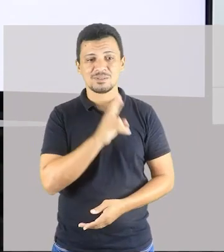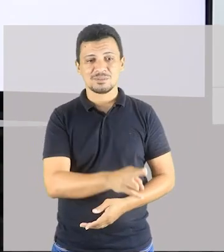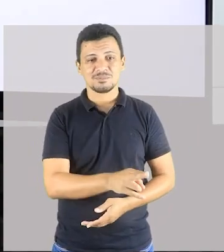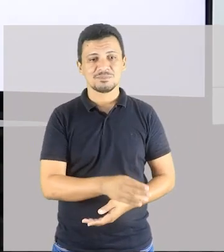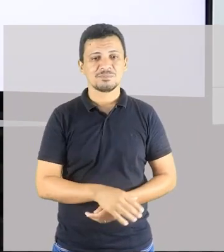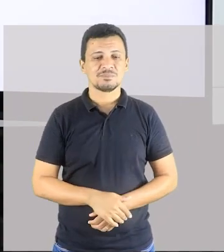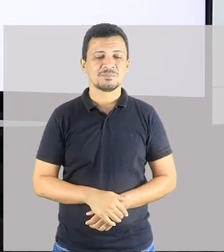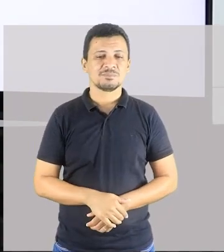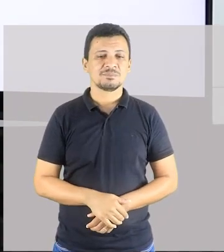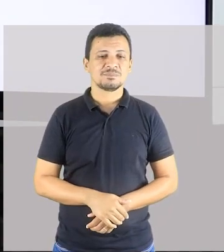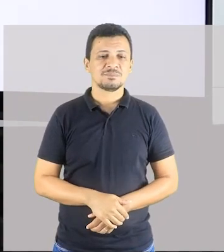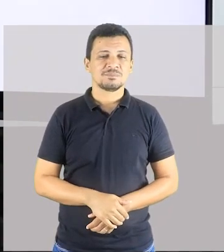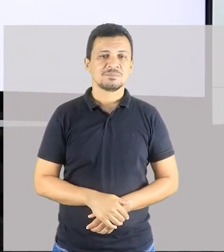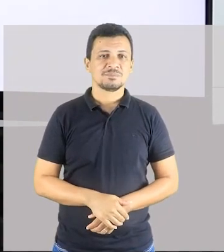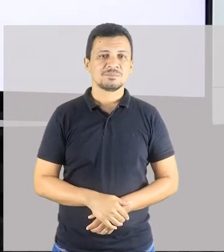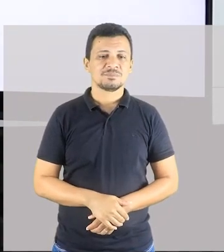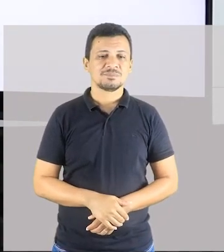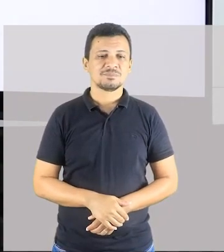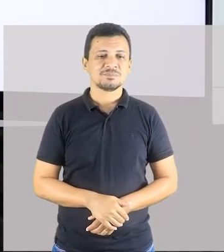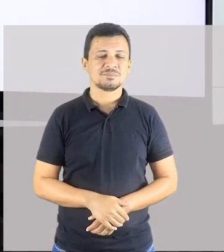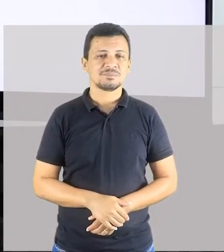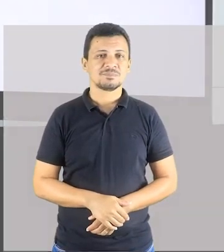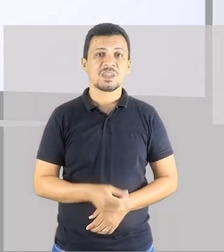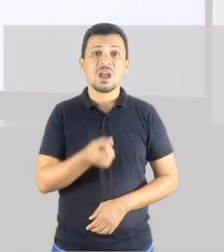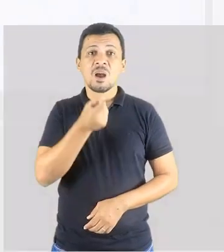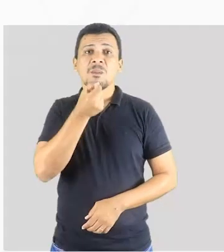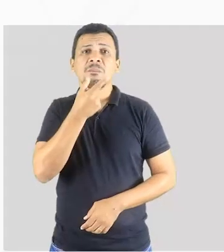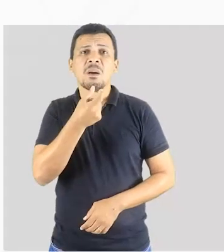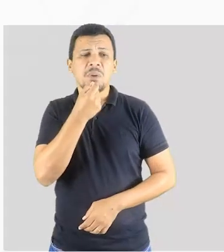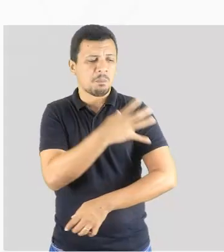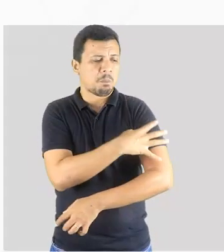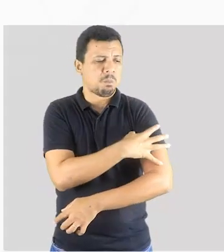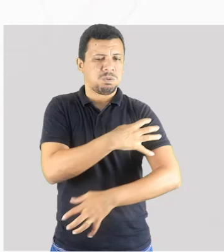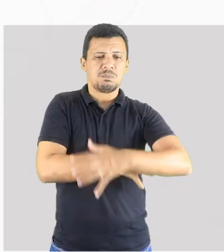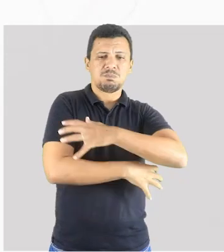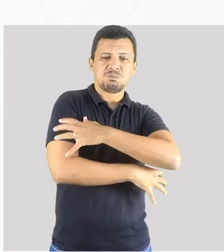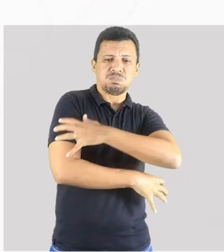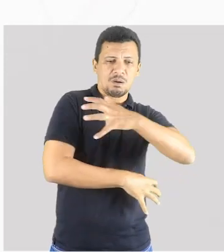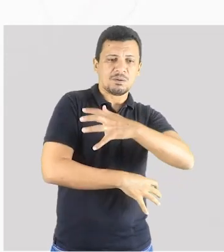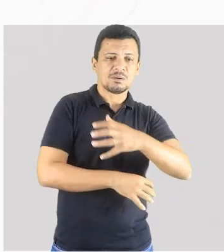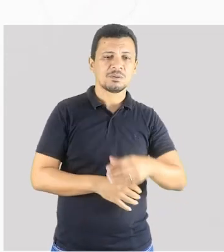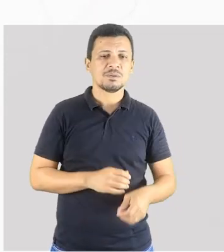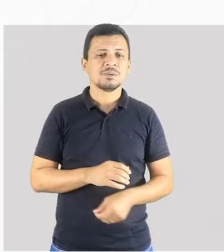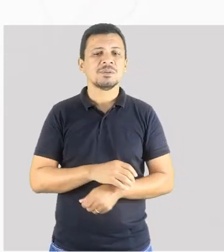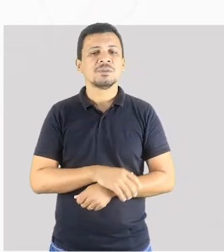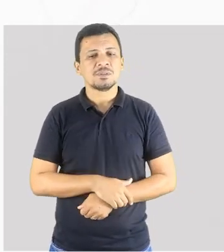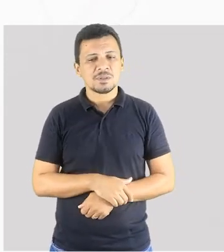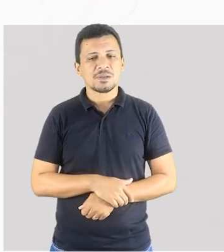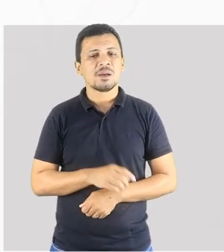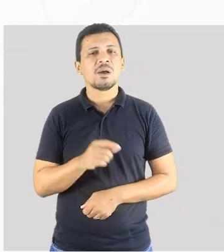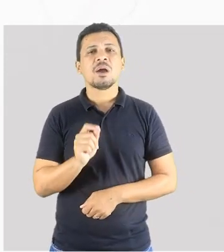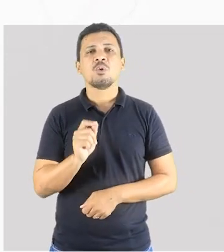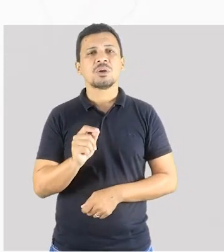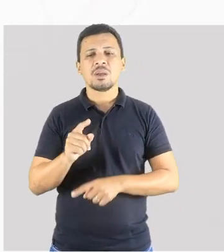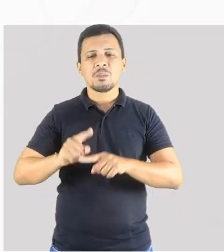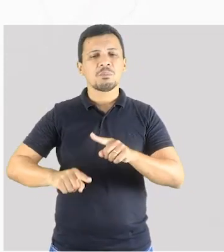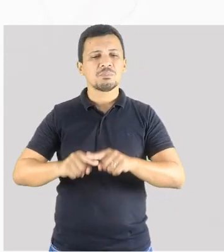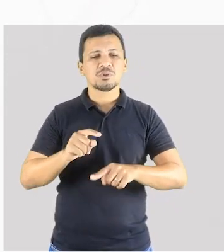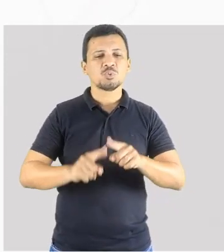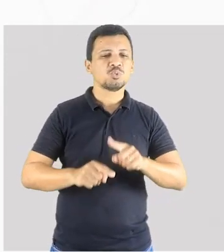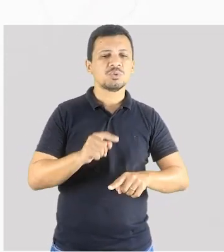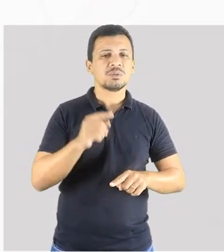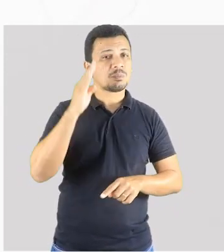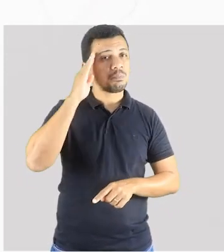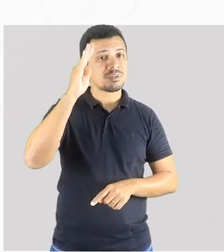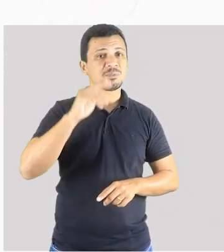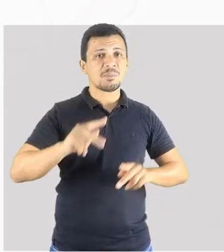exercício, tá? Para a gente finalizar a nossa aula. Os esteroides androgênicos anabólicos, mais conhecidos como anabolizantes, são produtos